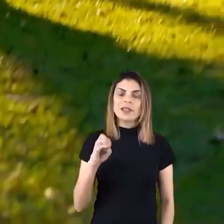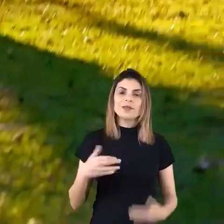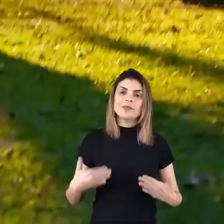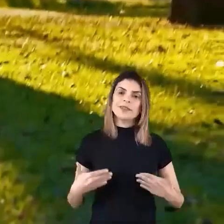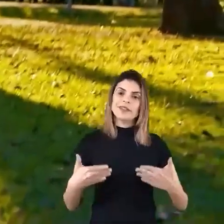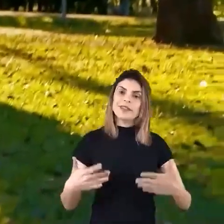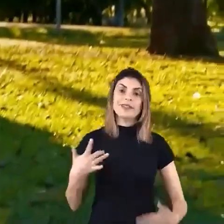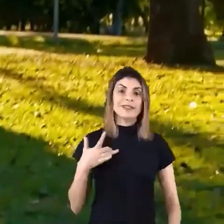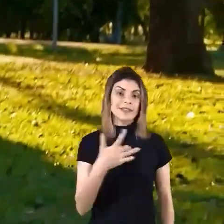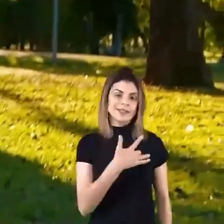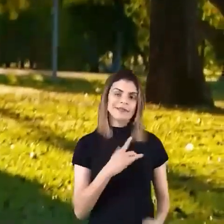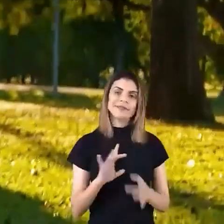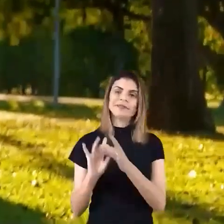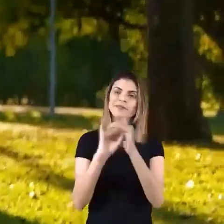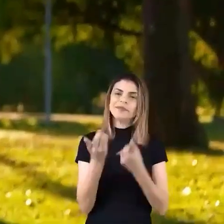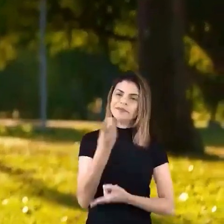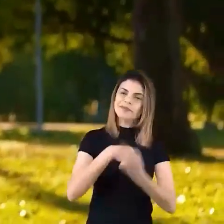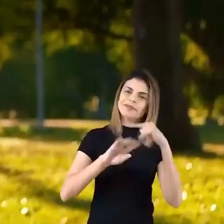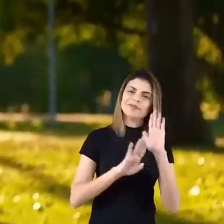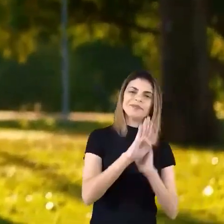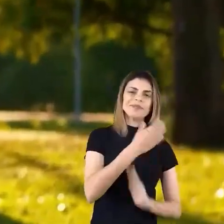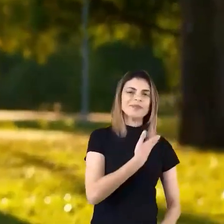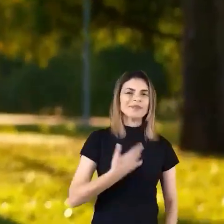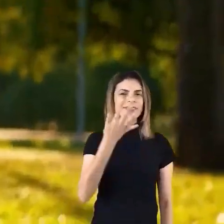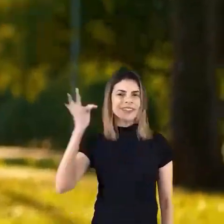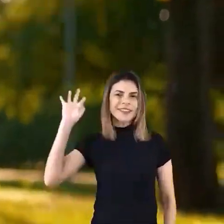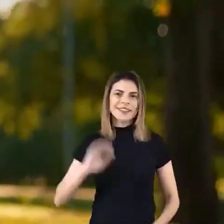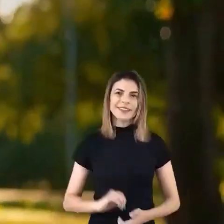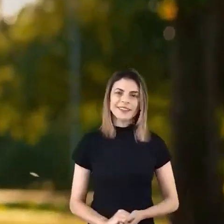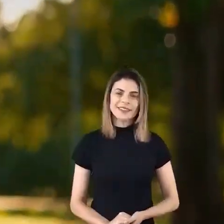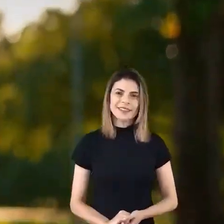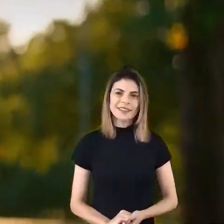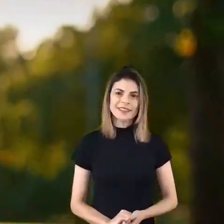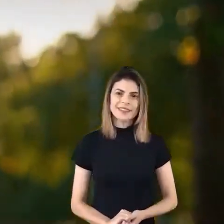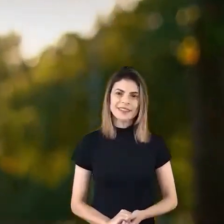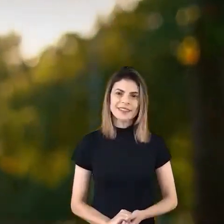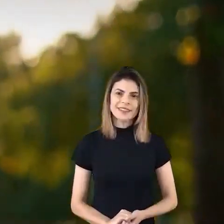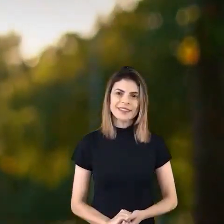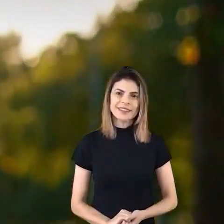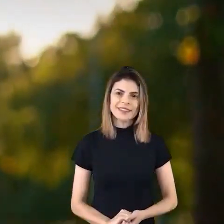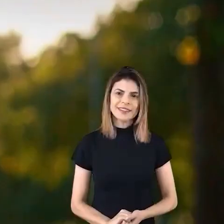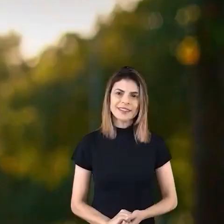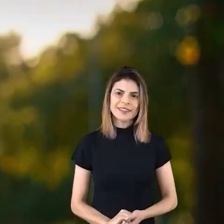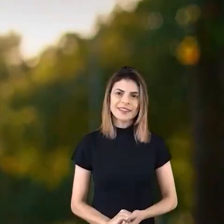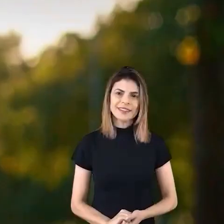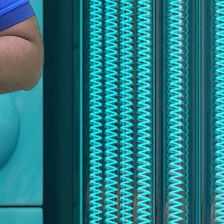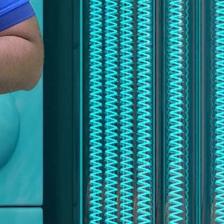mais próximo. Ministério da Saúde, Brasil, União e Reconstrução, Governo Federal.